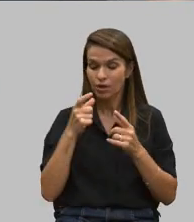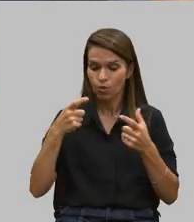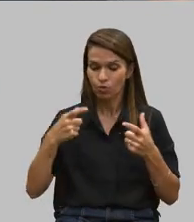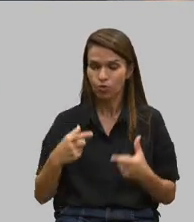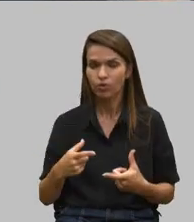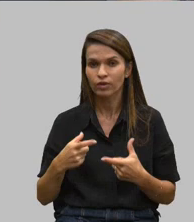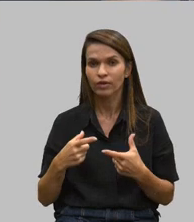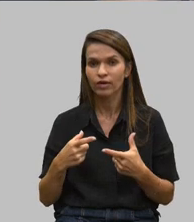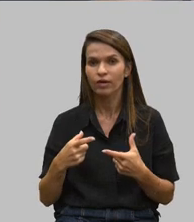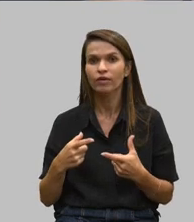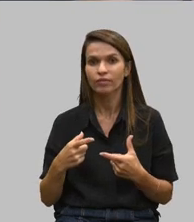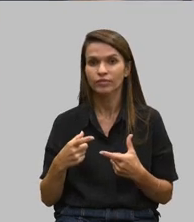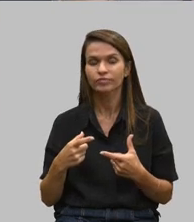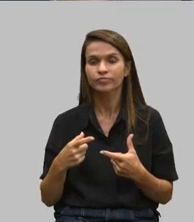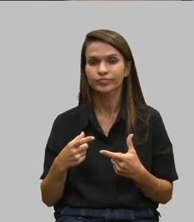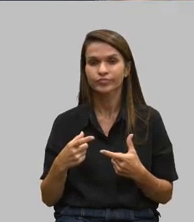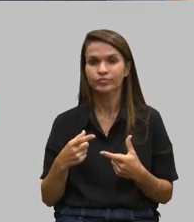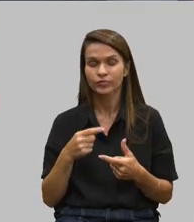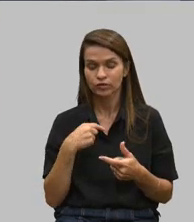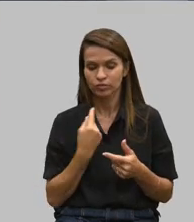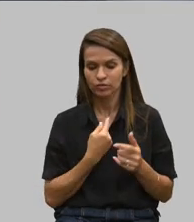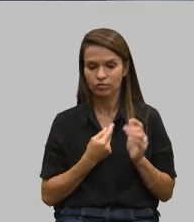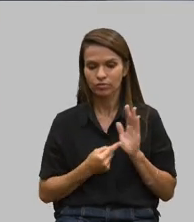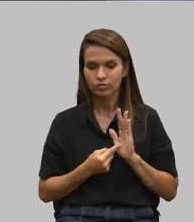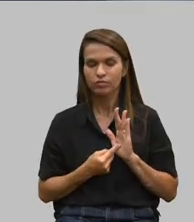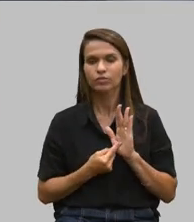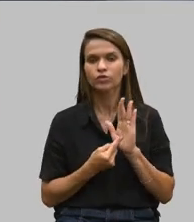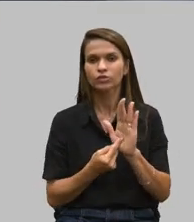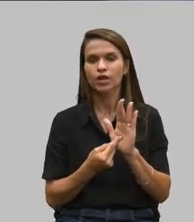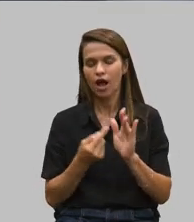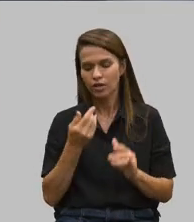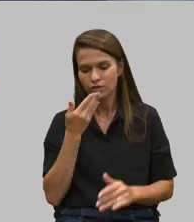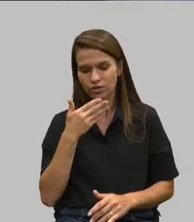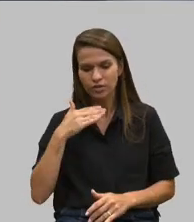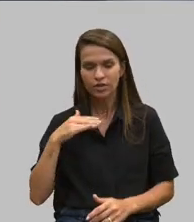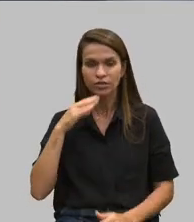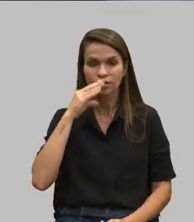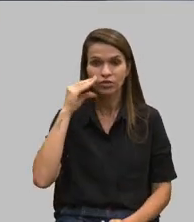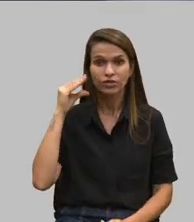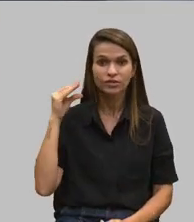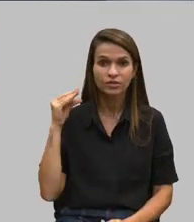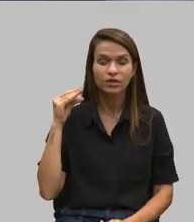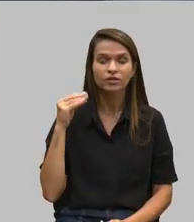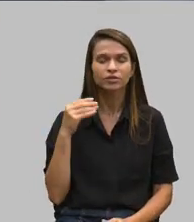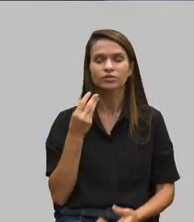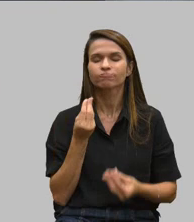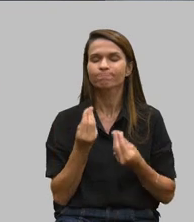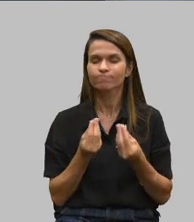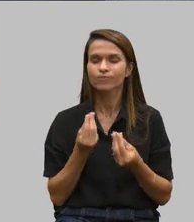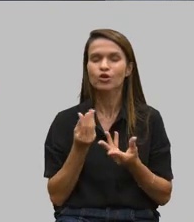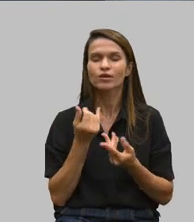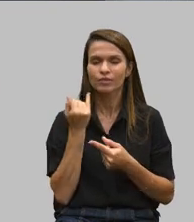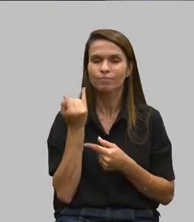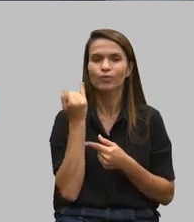eh eh demonstrar Às nossas crianças e adolescentes o quanto que aquilo realmente é importante porque se a gente